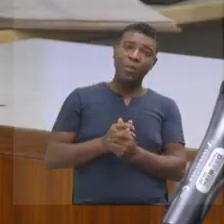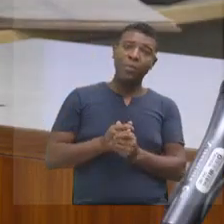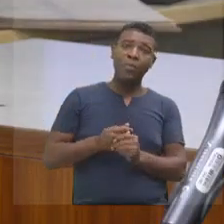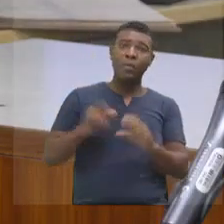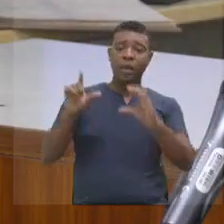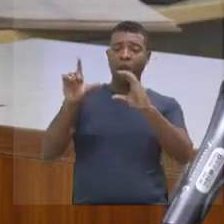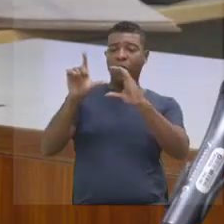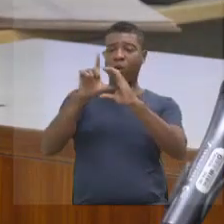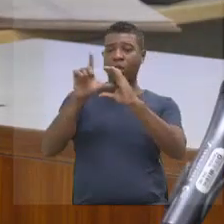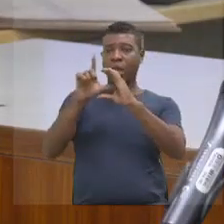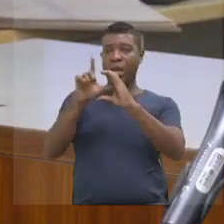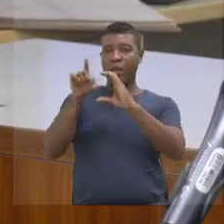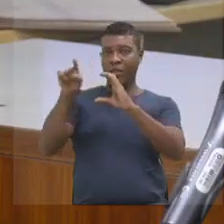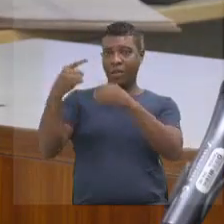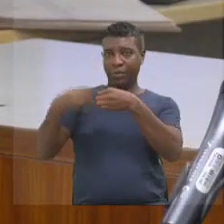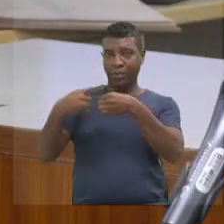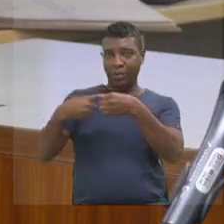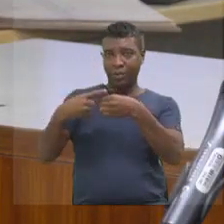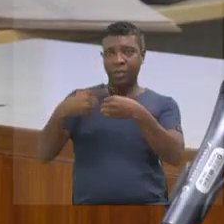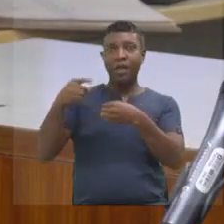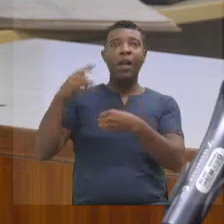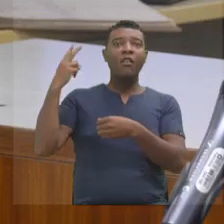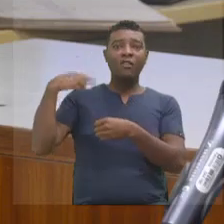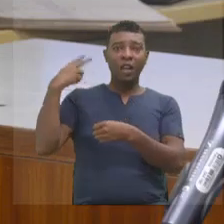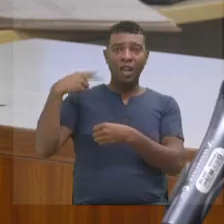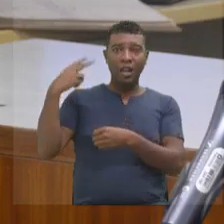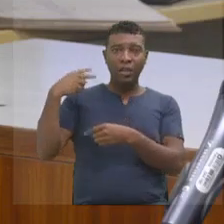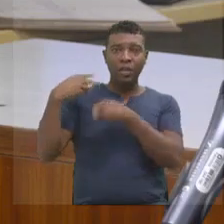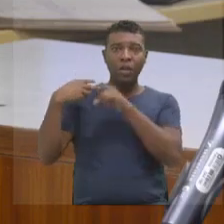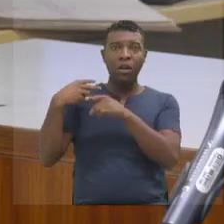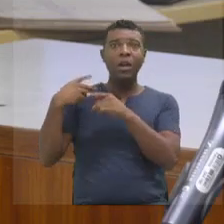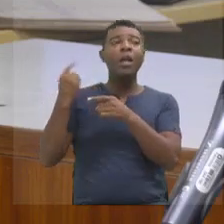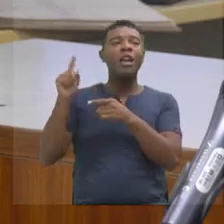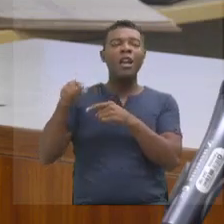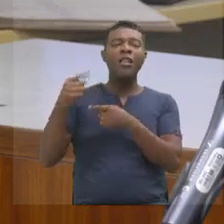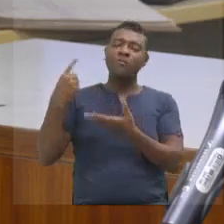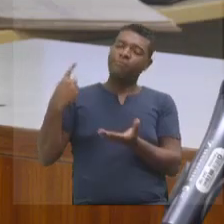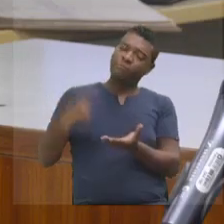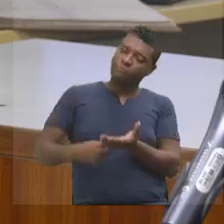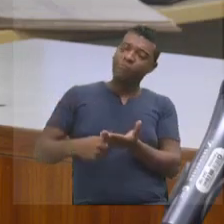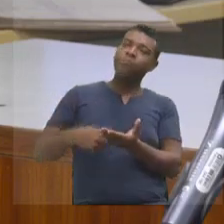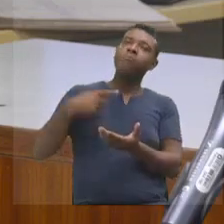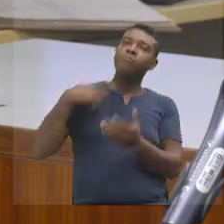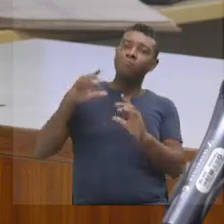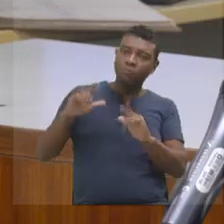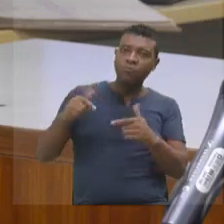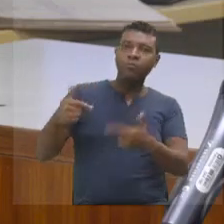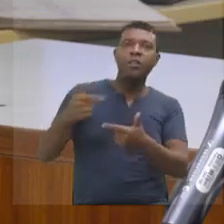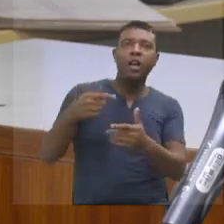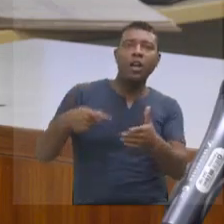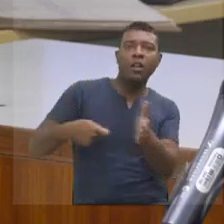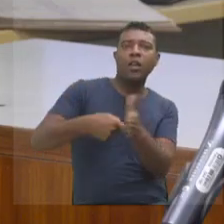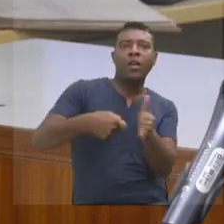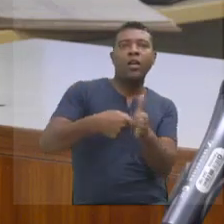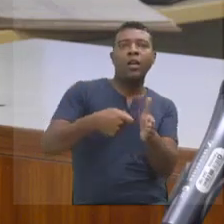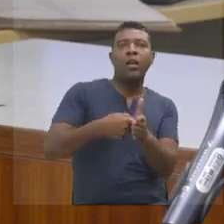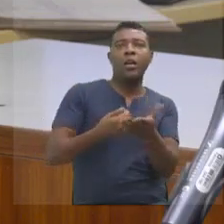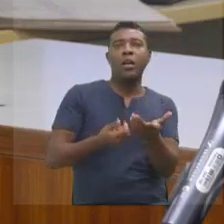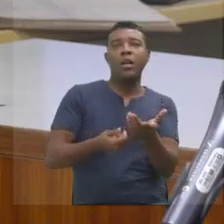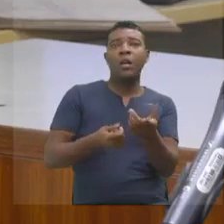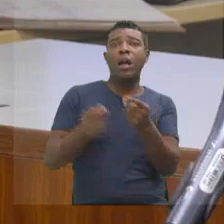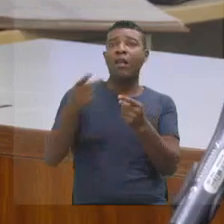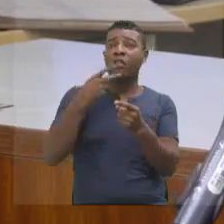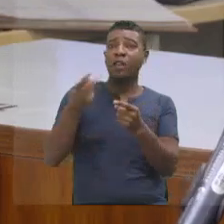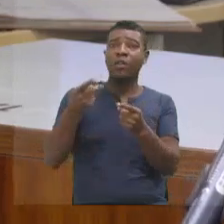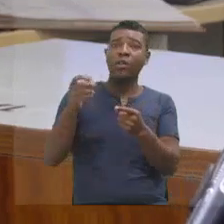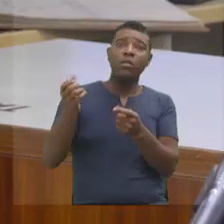conversando com a vereadora damires que é muito comprometida com a entrega desse hospital e com as cobranças ao governo do estado a damires me trouxe que não tem